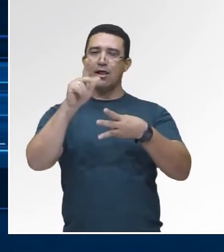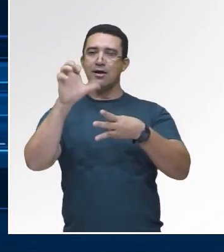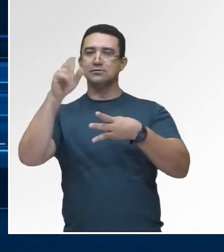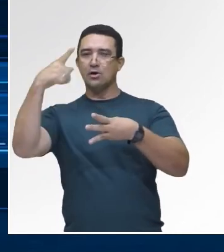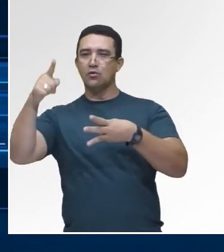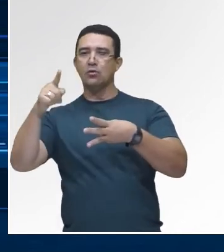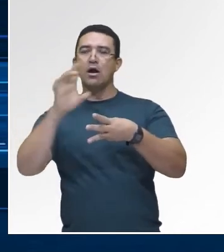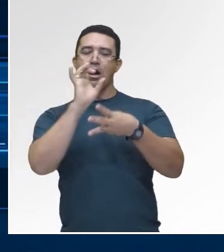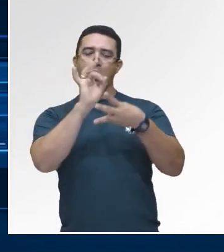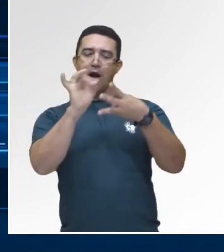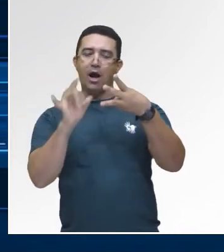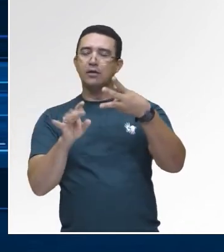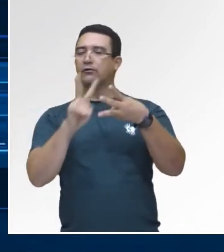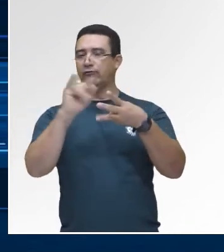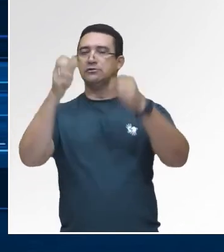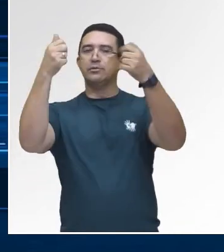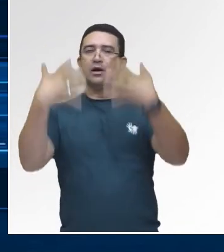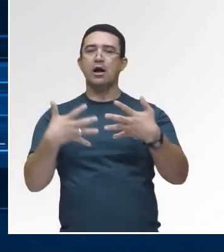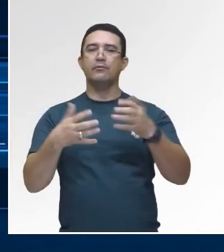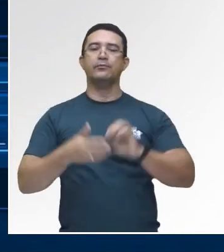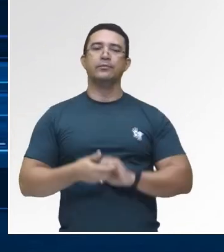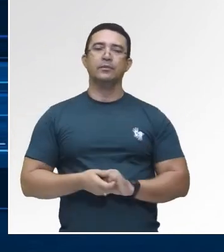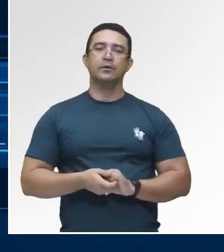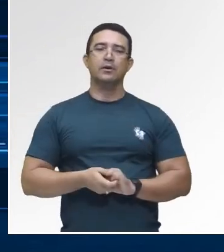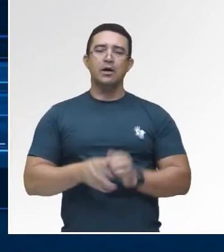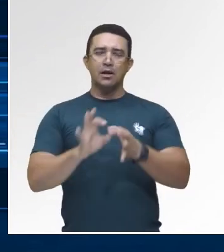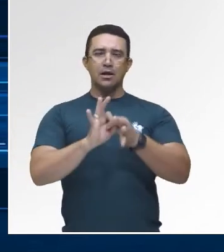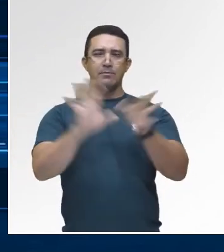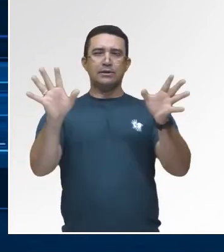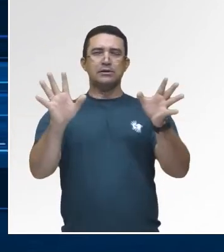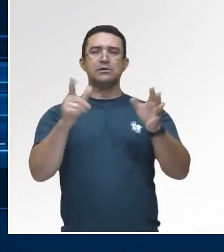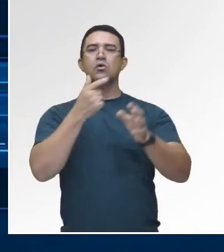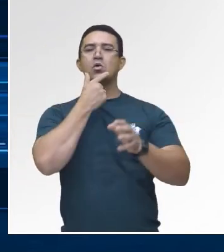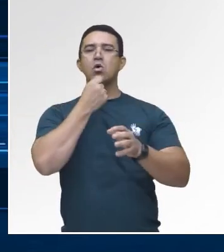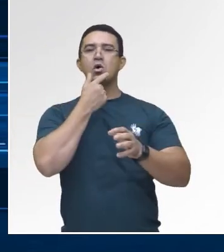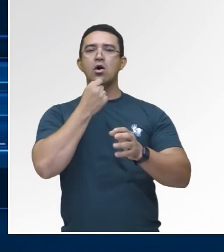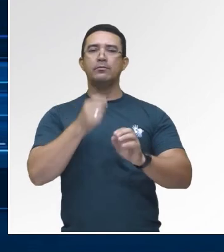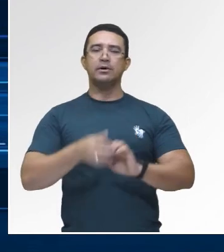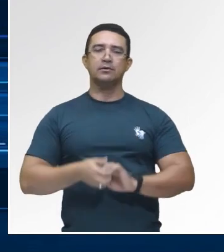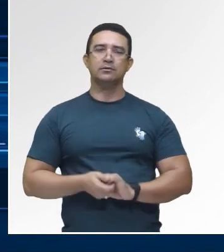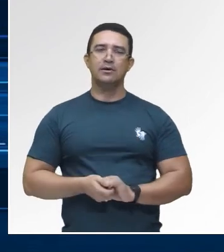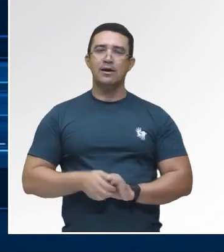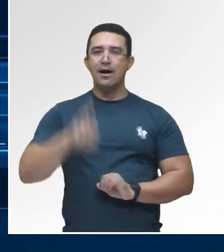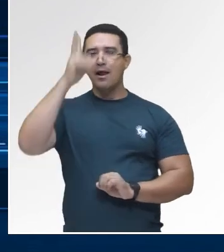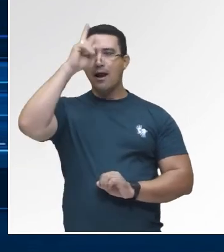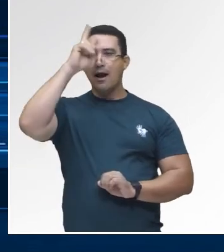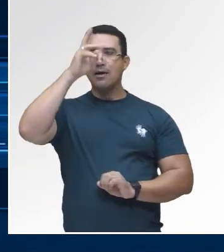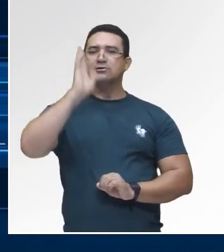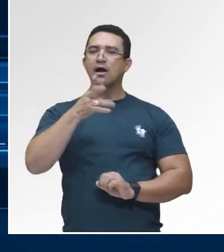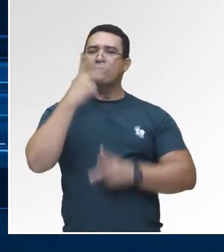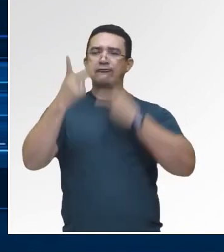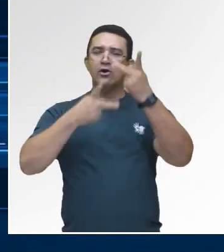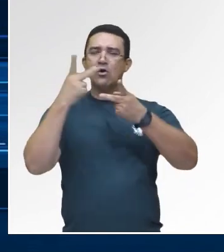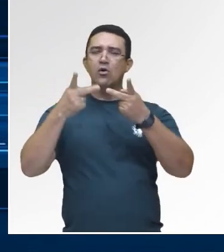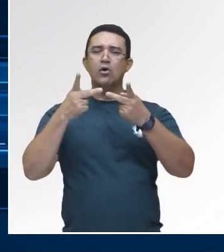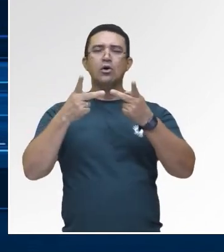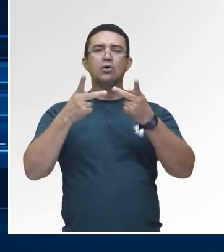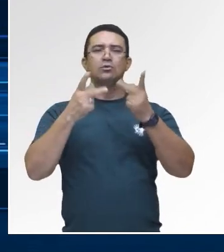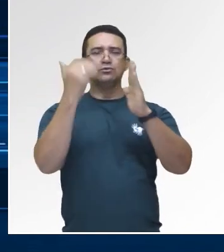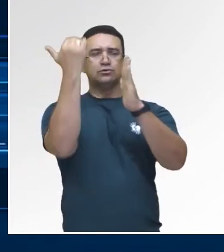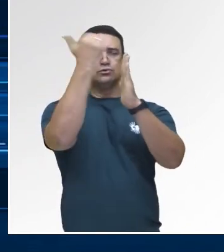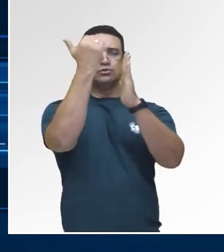do homem, né? A liberdade, né? Então, lembrado aí que nós falamos aí, tudo isso